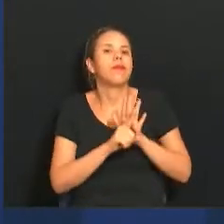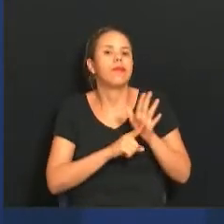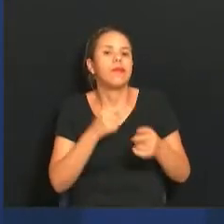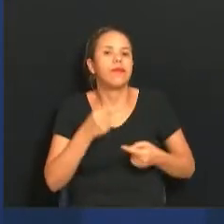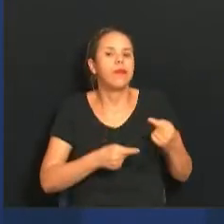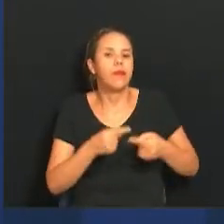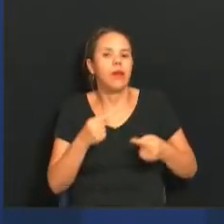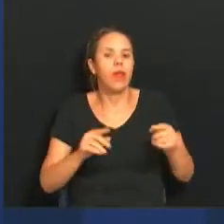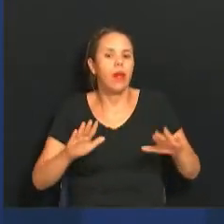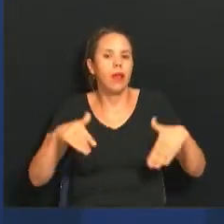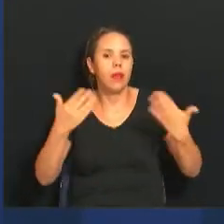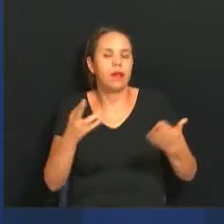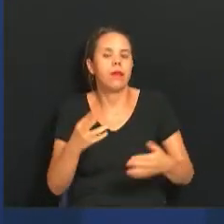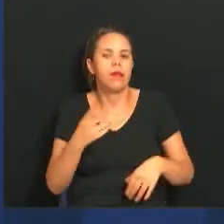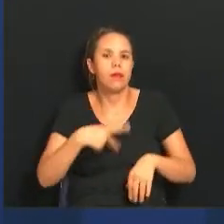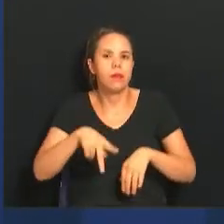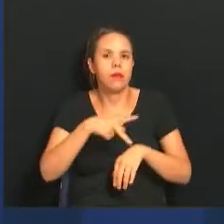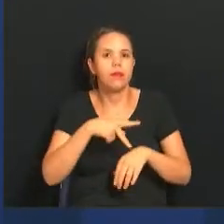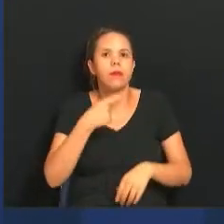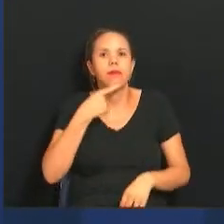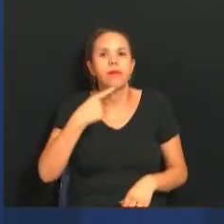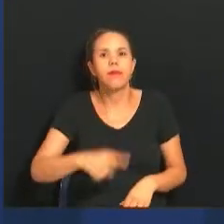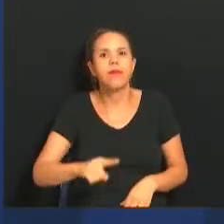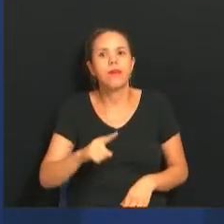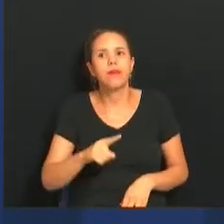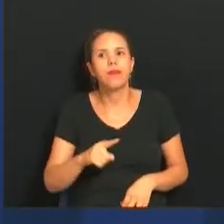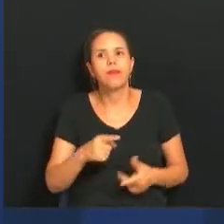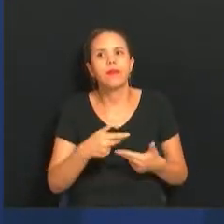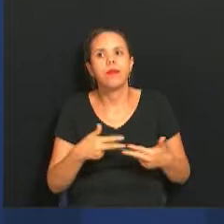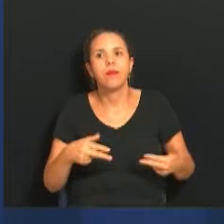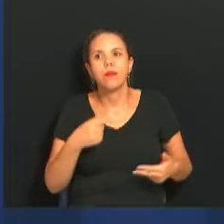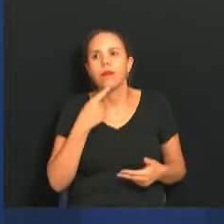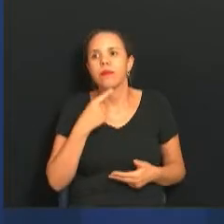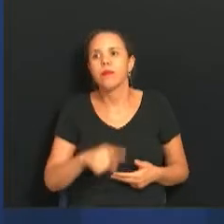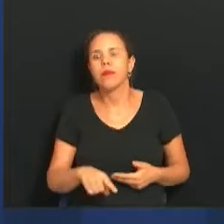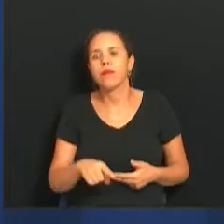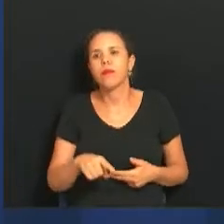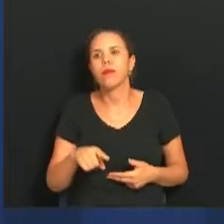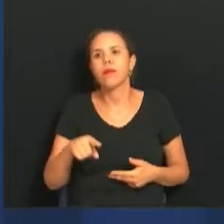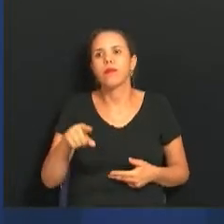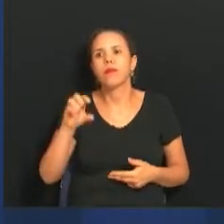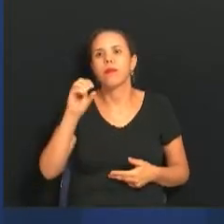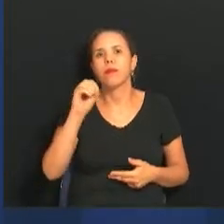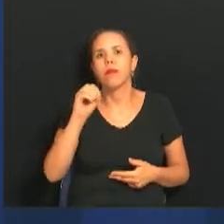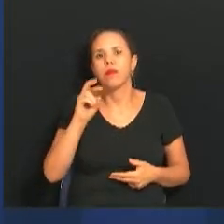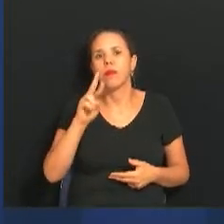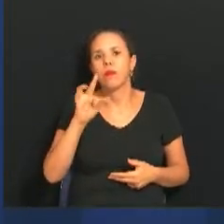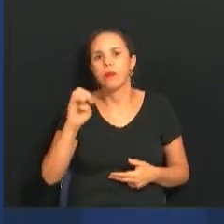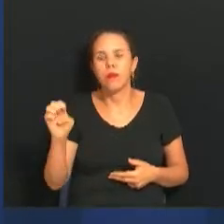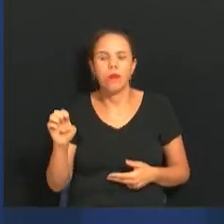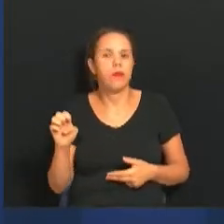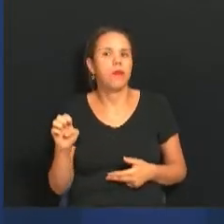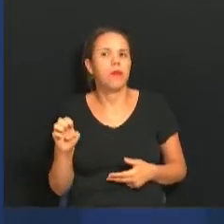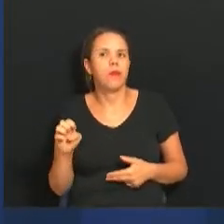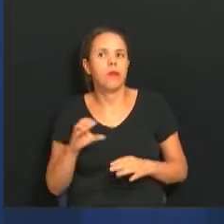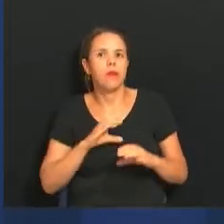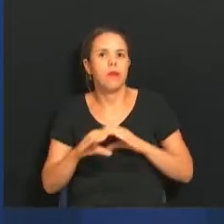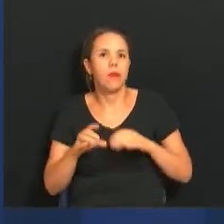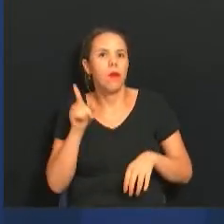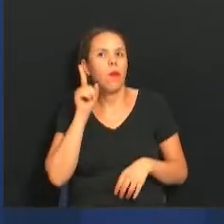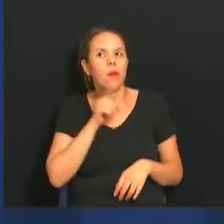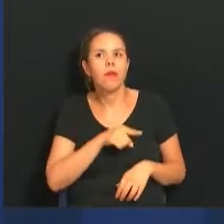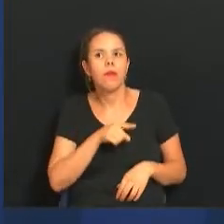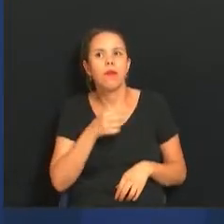externa russa, Rússia nos Balcãs, Rússia no Oriente Médio, relações Rússia-Estados